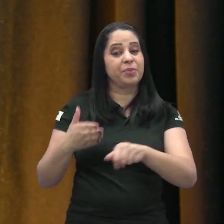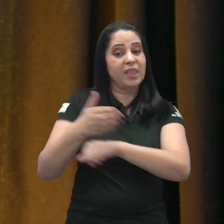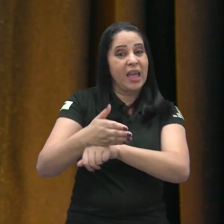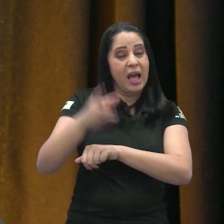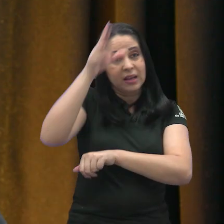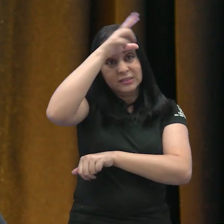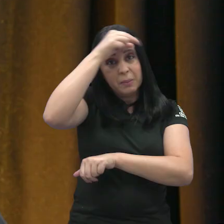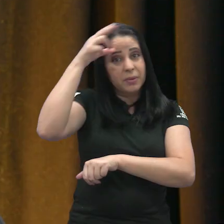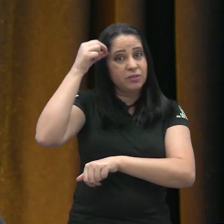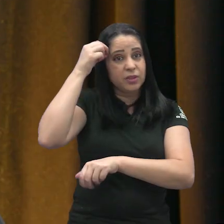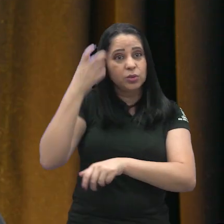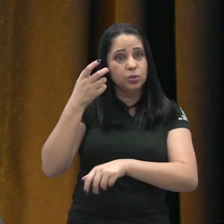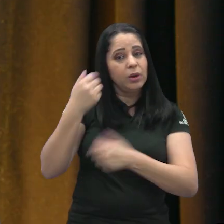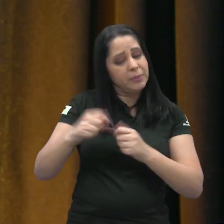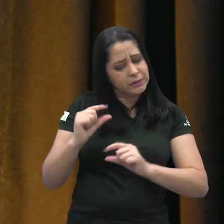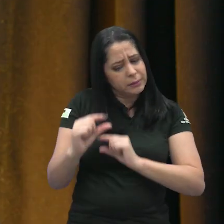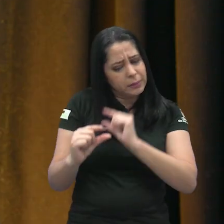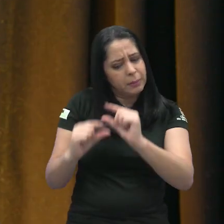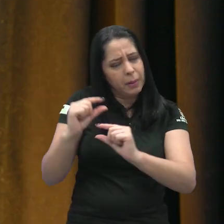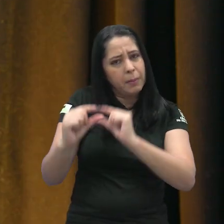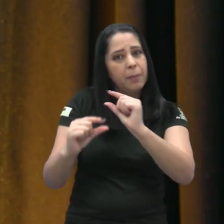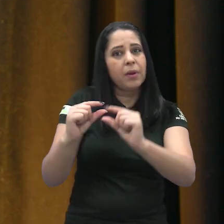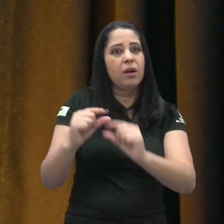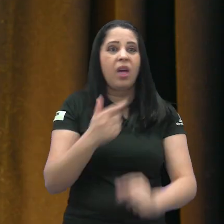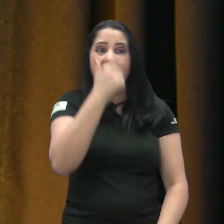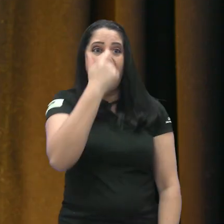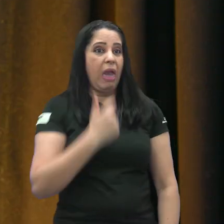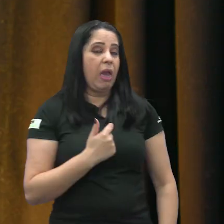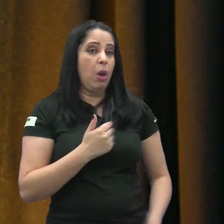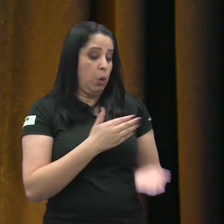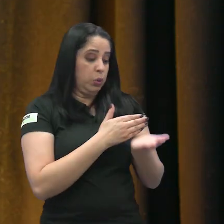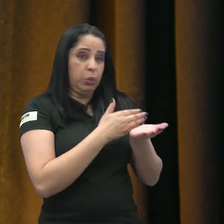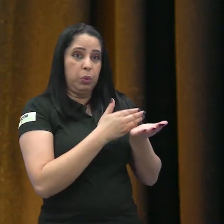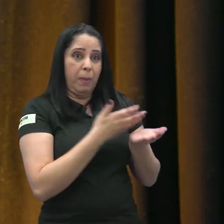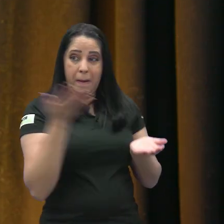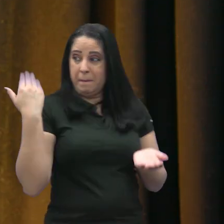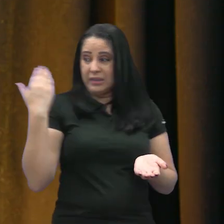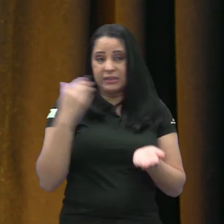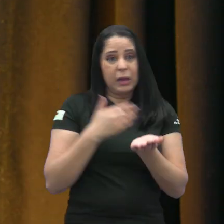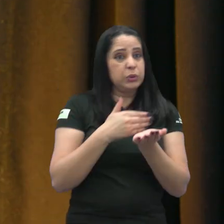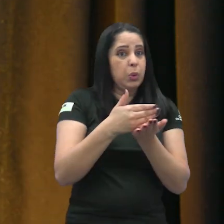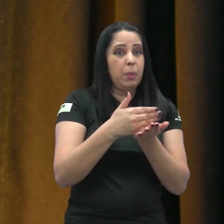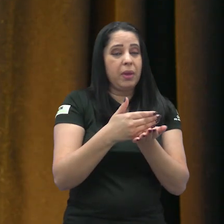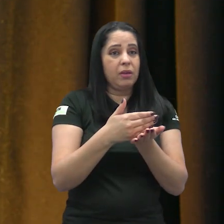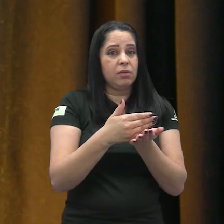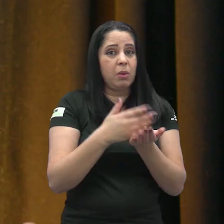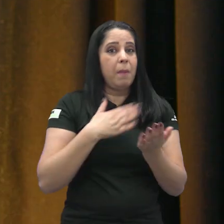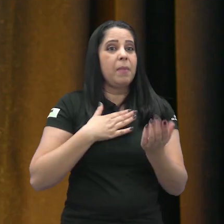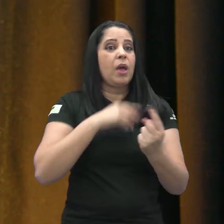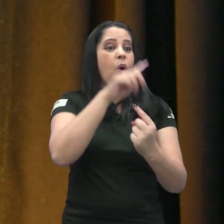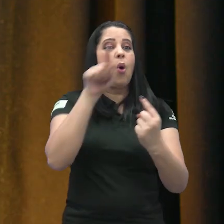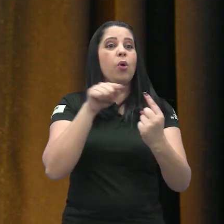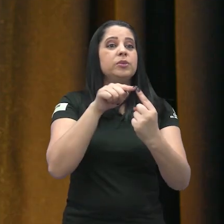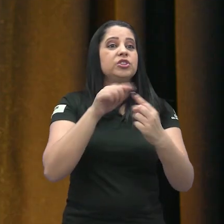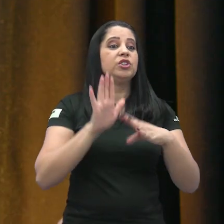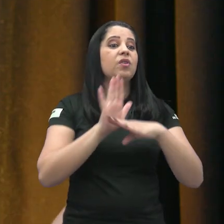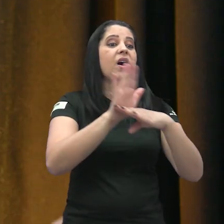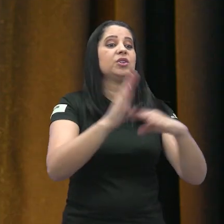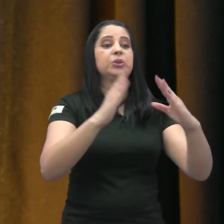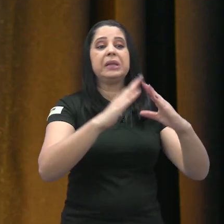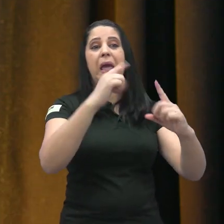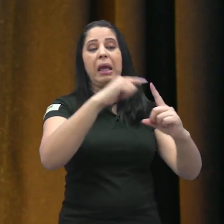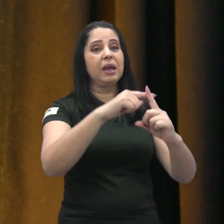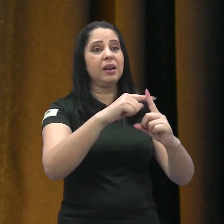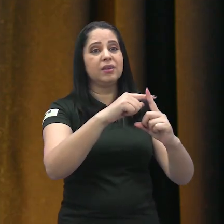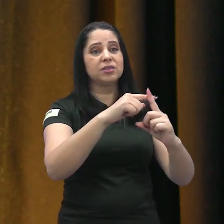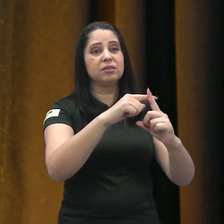né? Eu comecei muito simples. O que nós queríamos lá na Paróquia Espírito Santo, que não era nem paróquia ainda, era ajudar as pessoas. E hoje